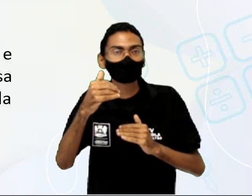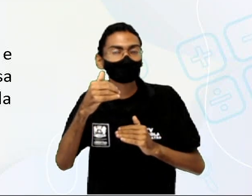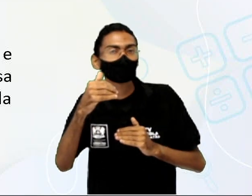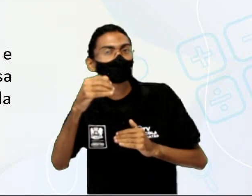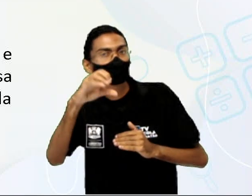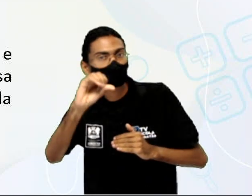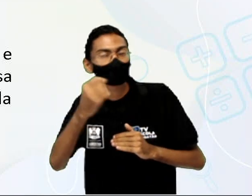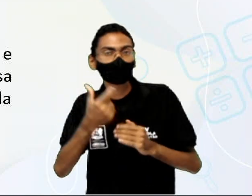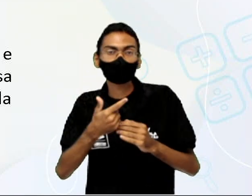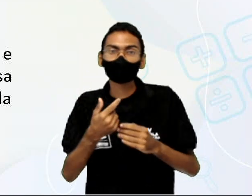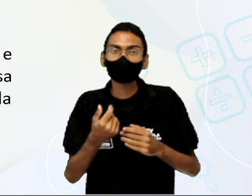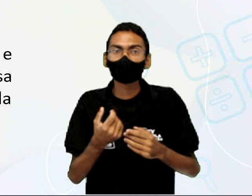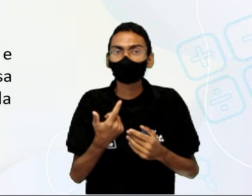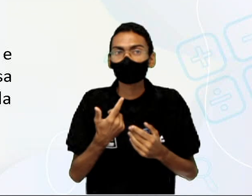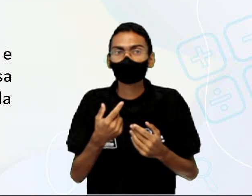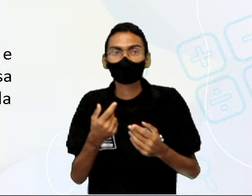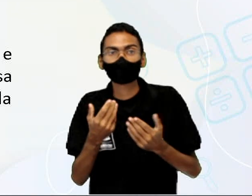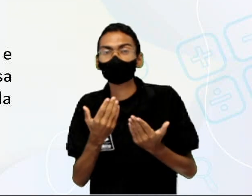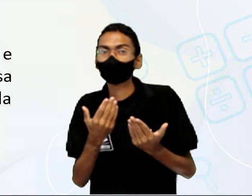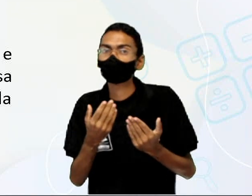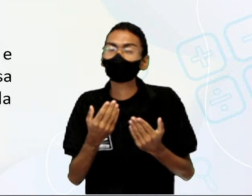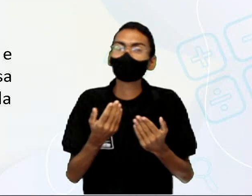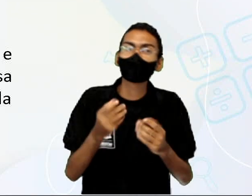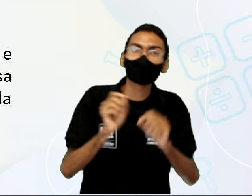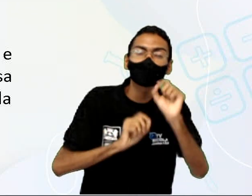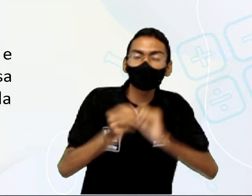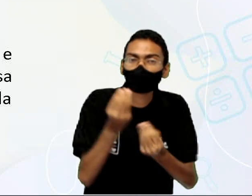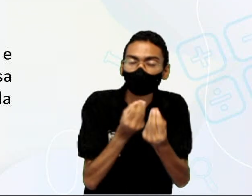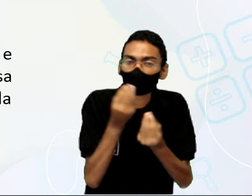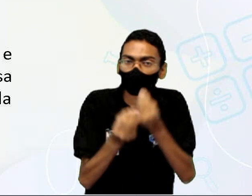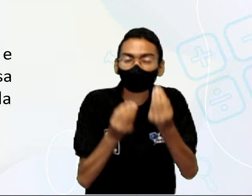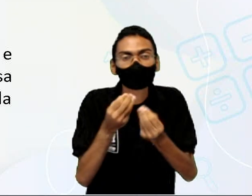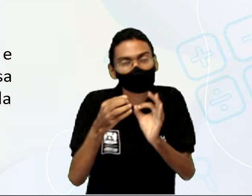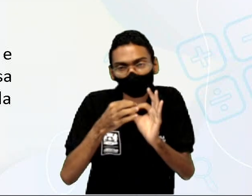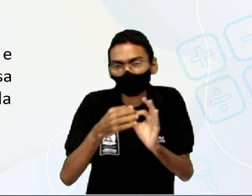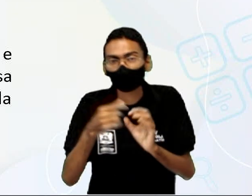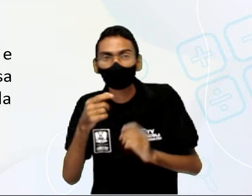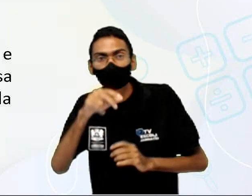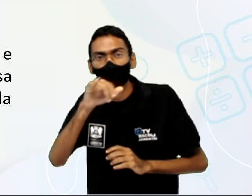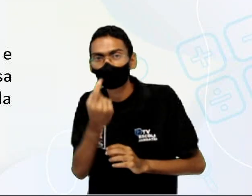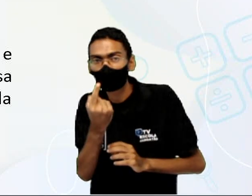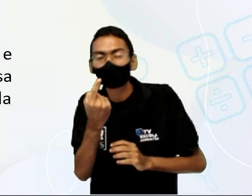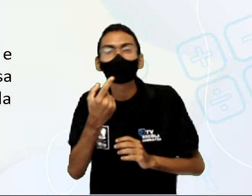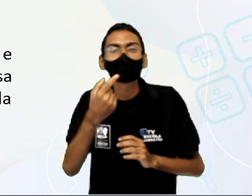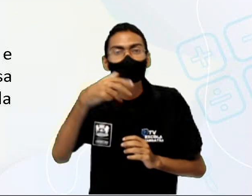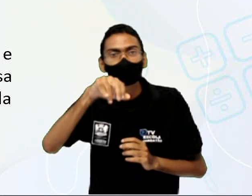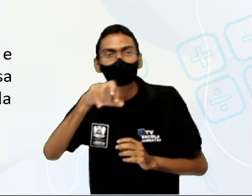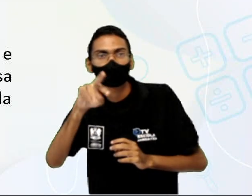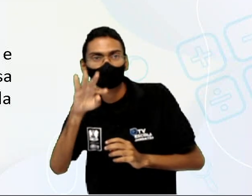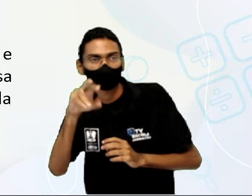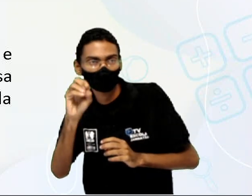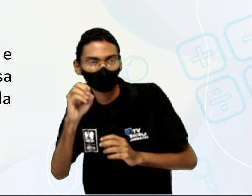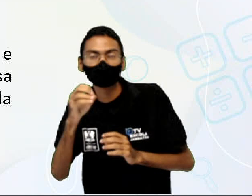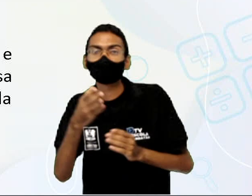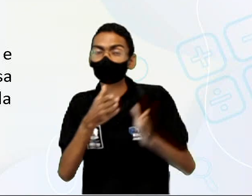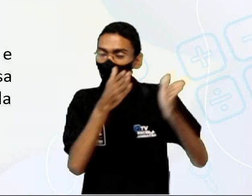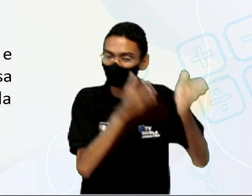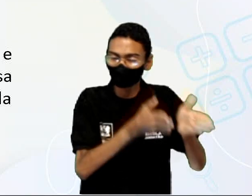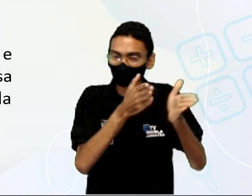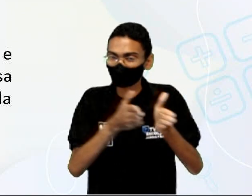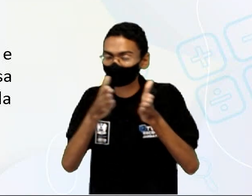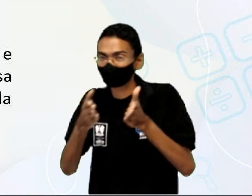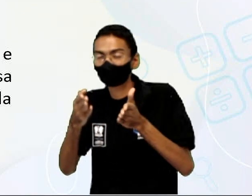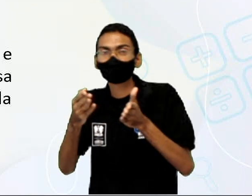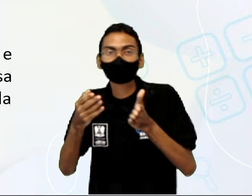um metro, para a gente ter uma ideia, pegar um metro e dividir em 1 bilhão de partes